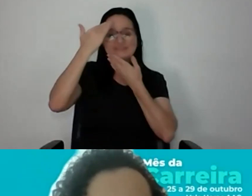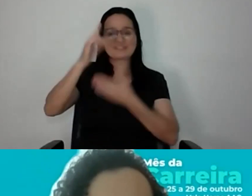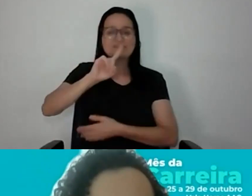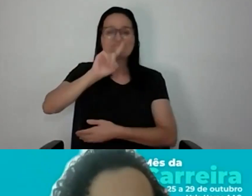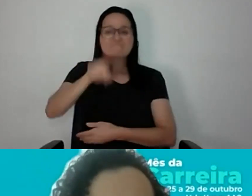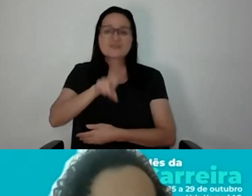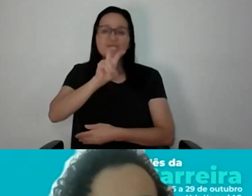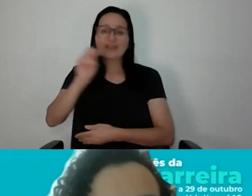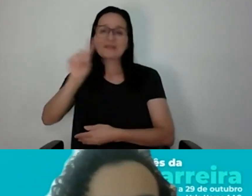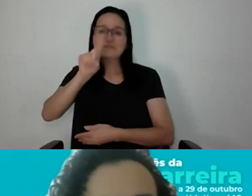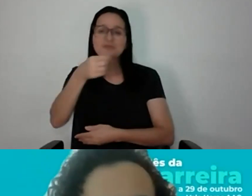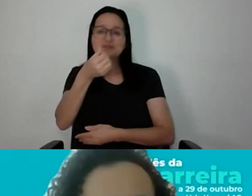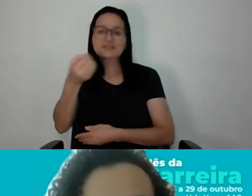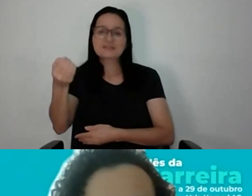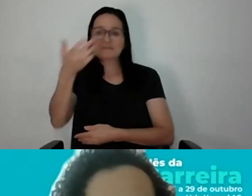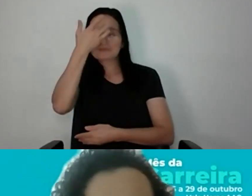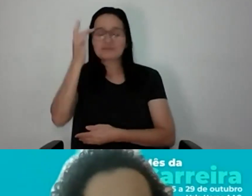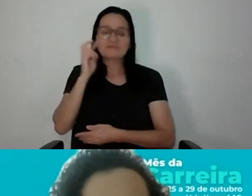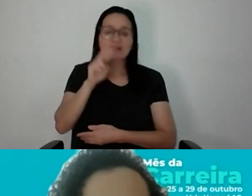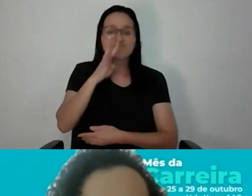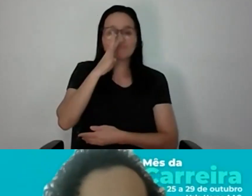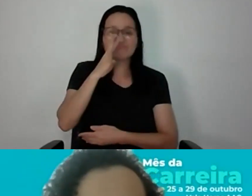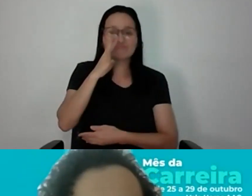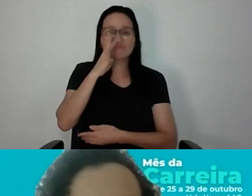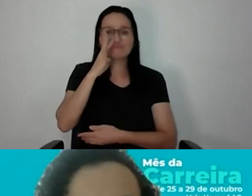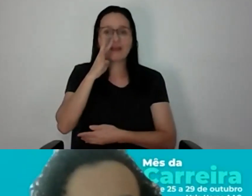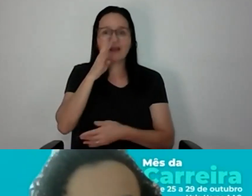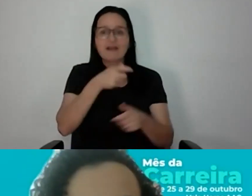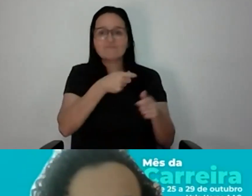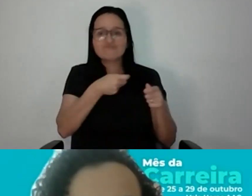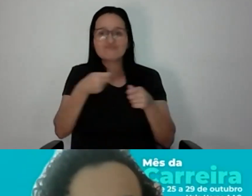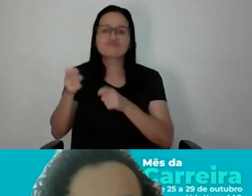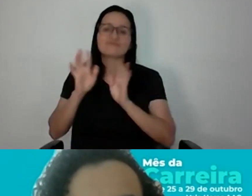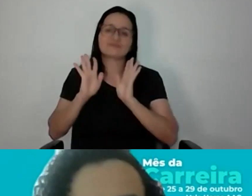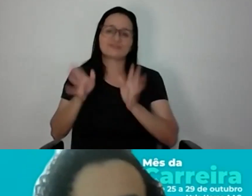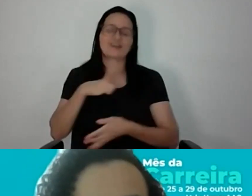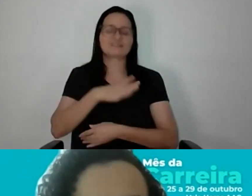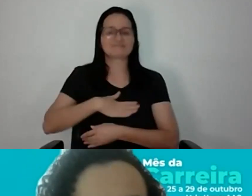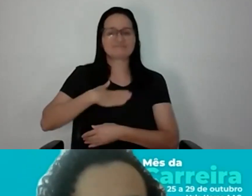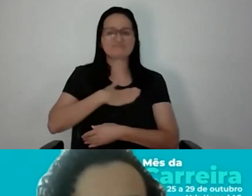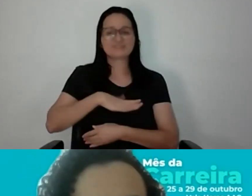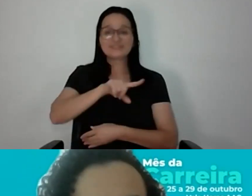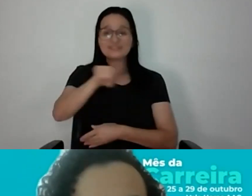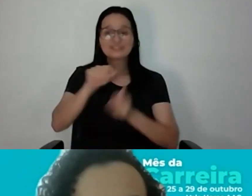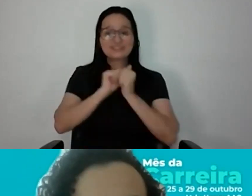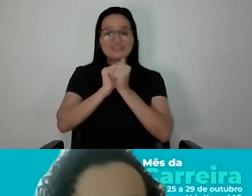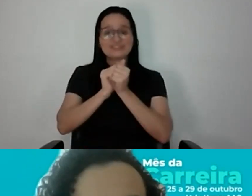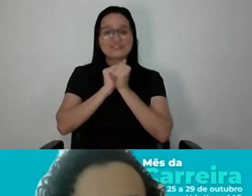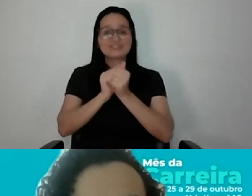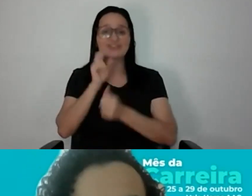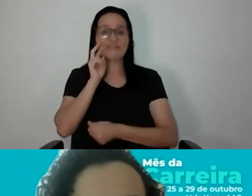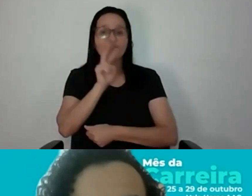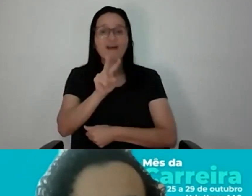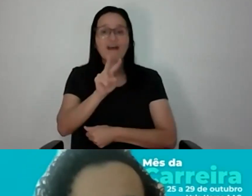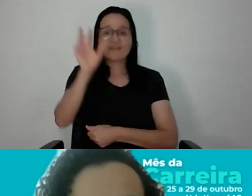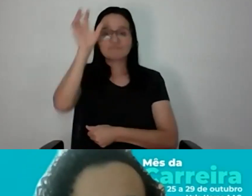pessoas que estão aqui agora até o fim, mas também todas que passaram por aqui. Só de vocês estarem acompanhando, só de vocês estarem ouvindo, demonstra